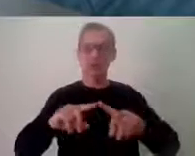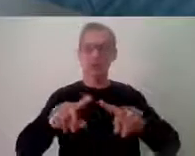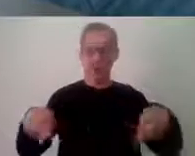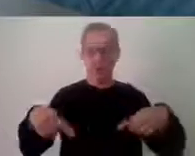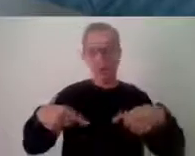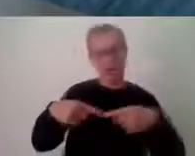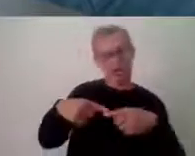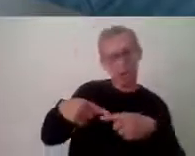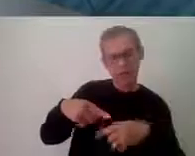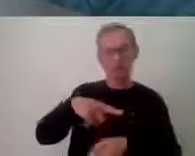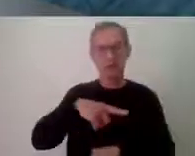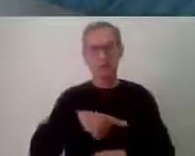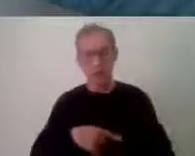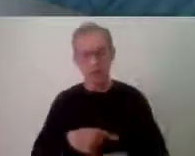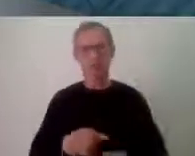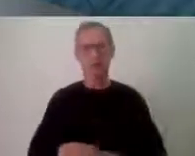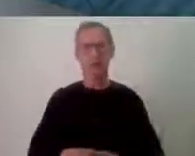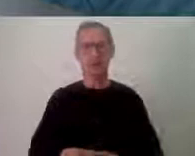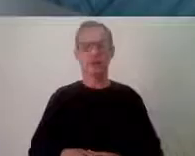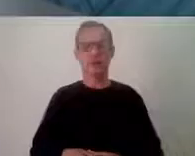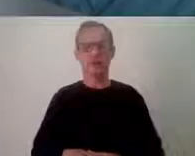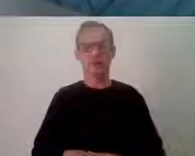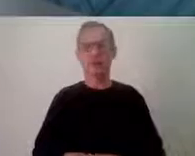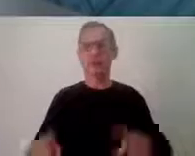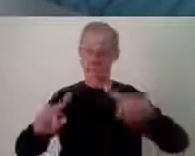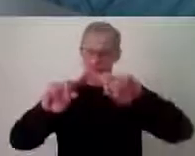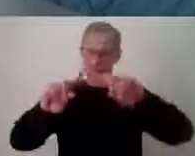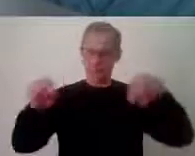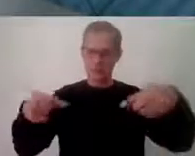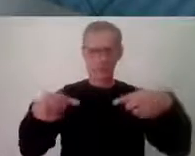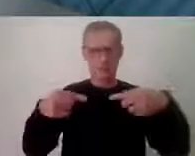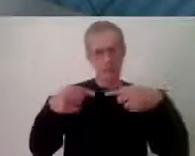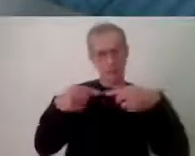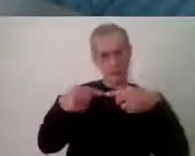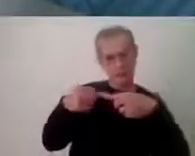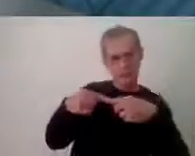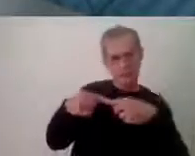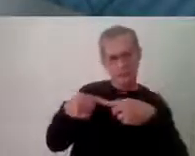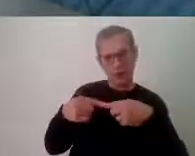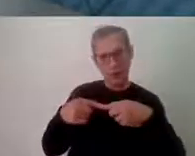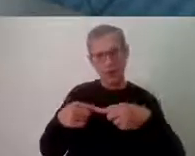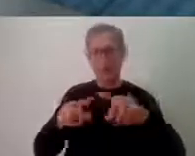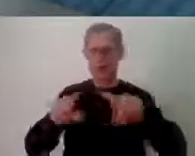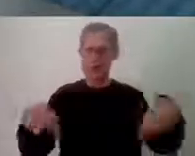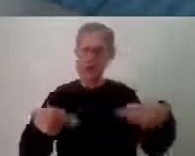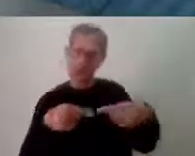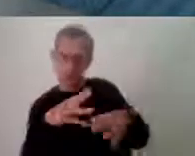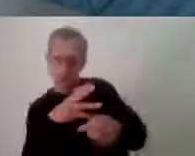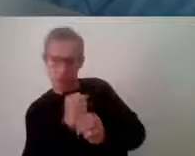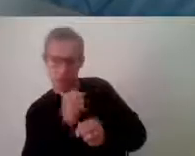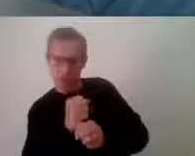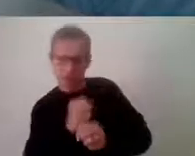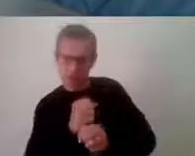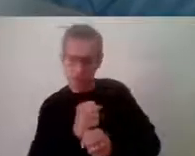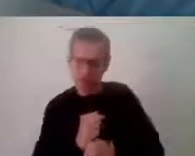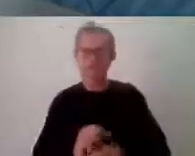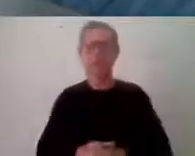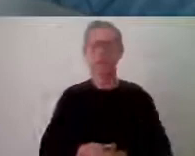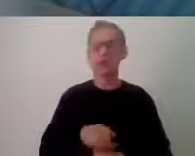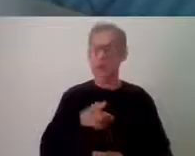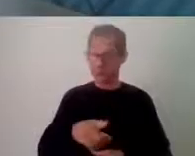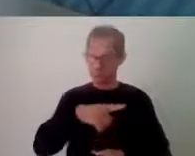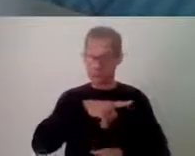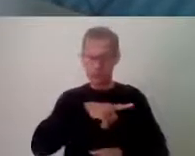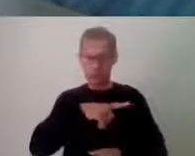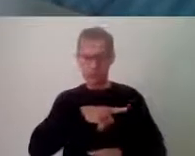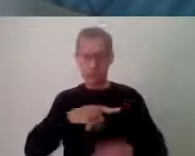você vai colocar retângulos. Você vai construir retângulos naquela região que você quer calcular a área, de tal forma que você